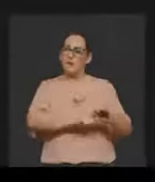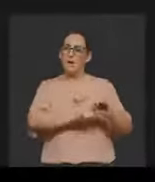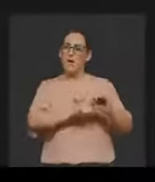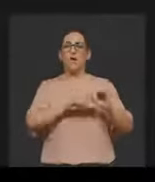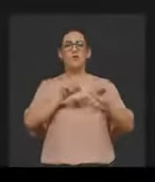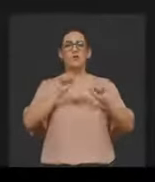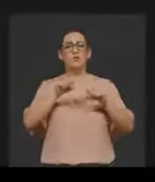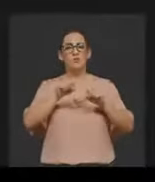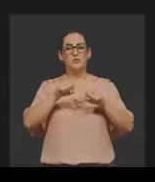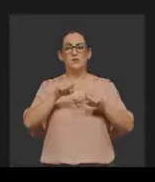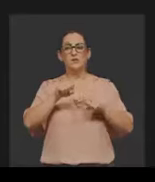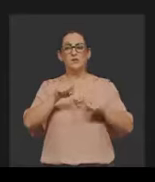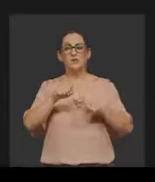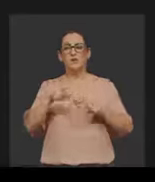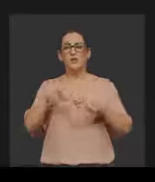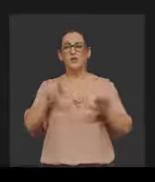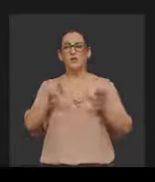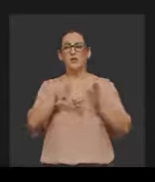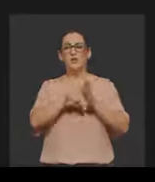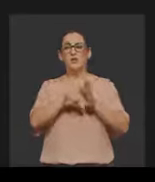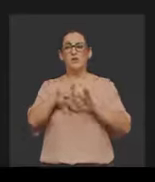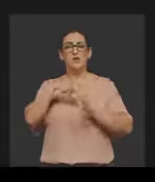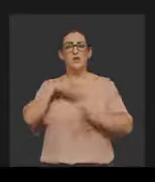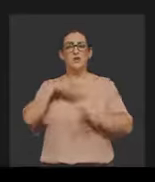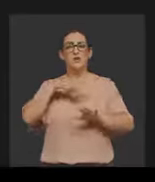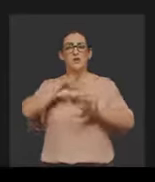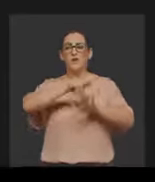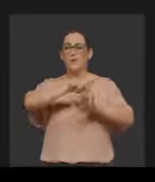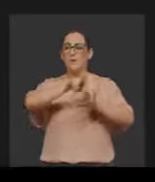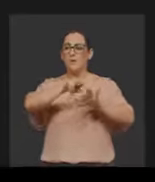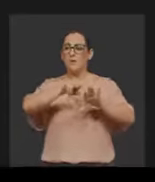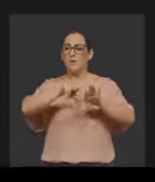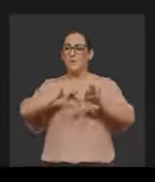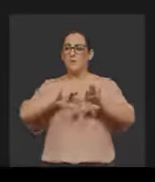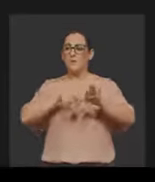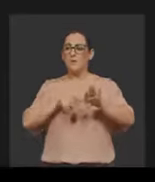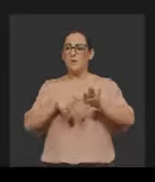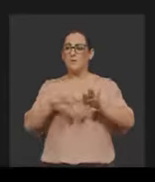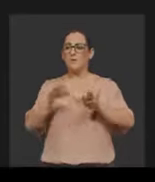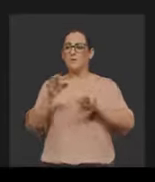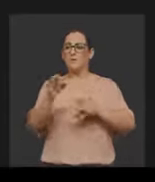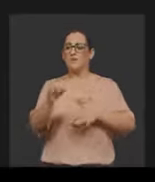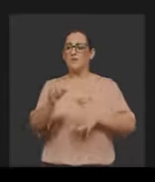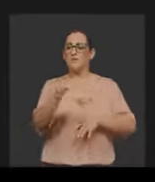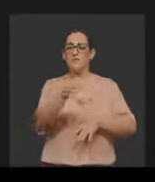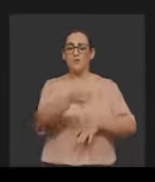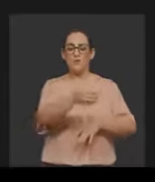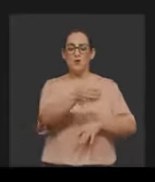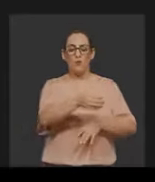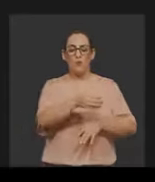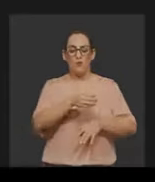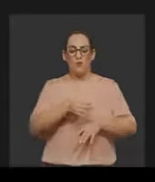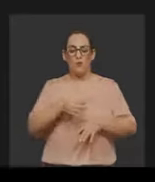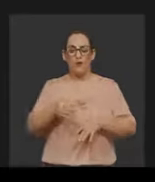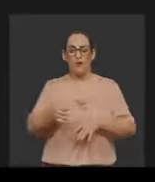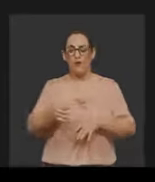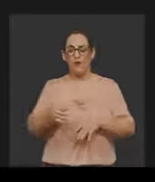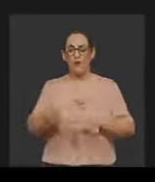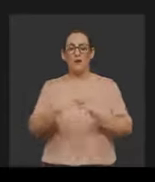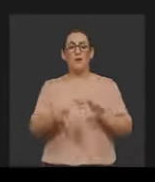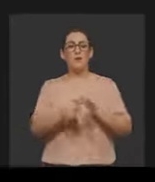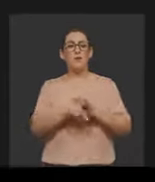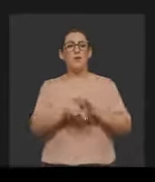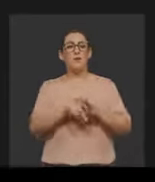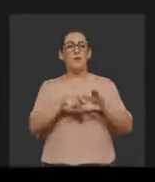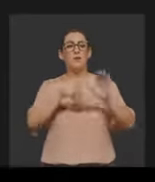Então o embrião desses seres, eles serão dependentes então da mãe, o que a gente chama de